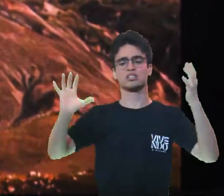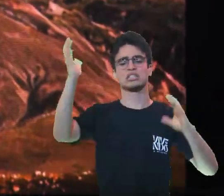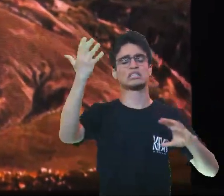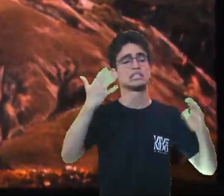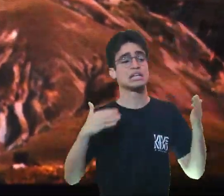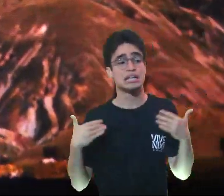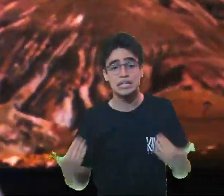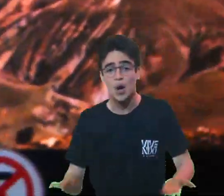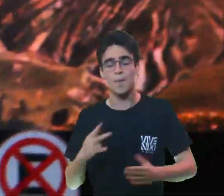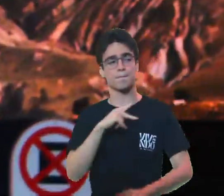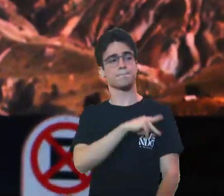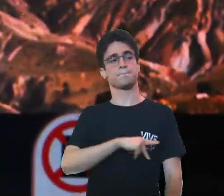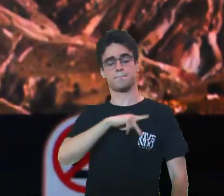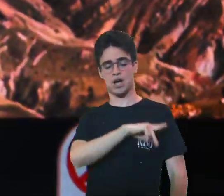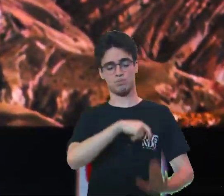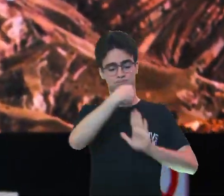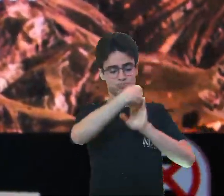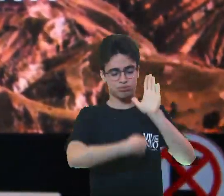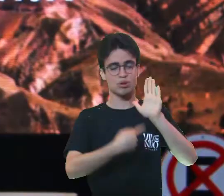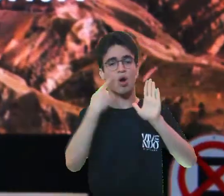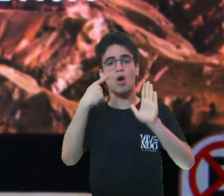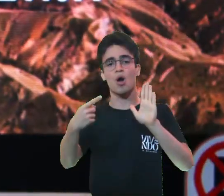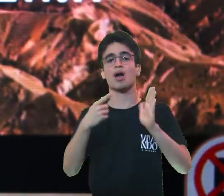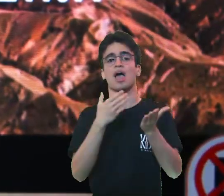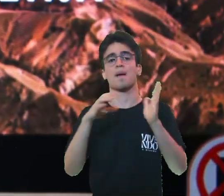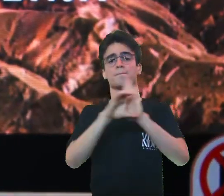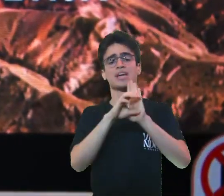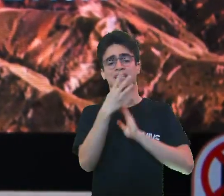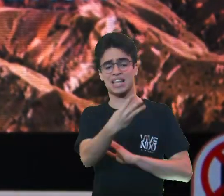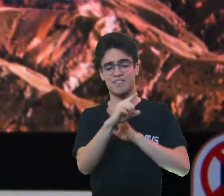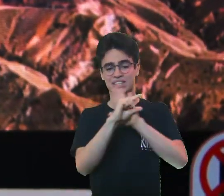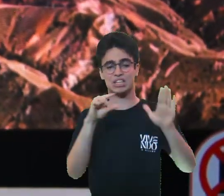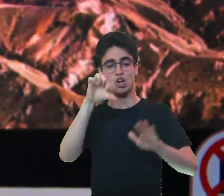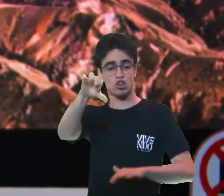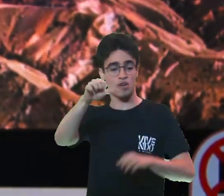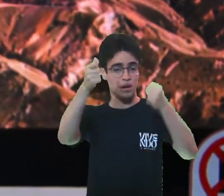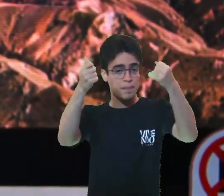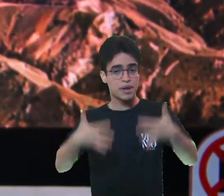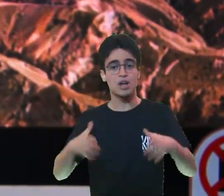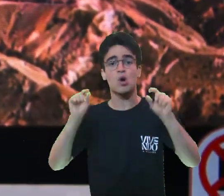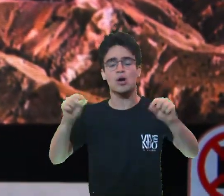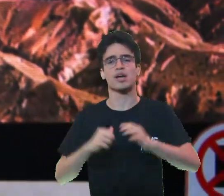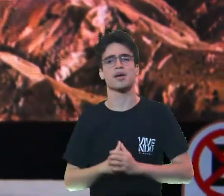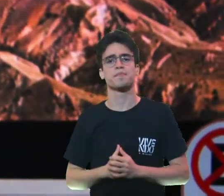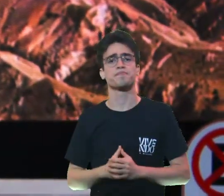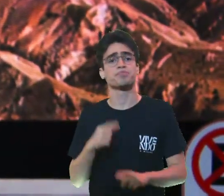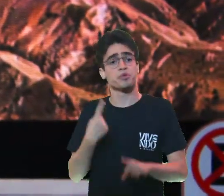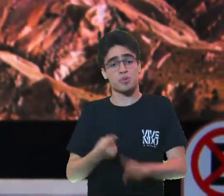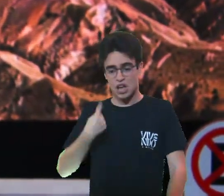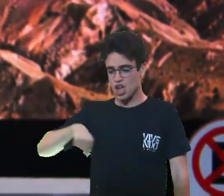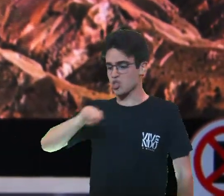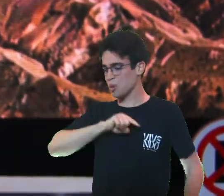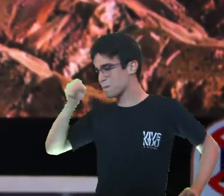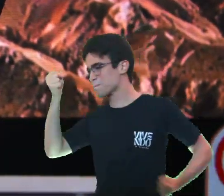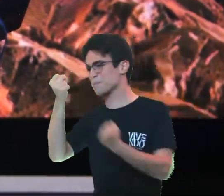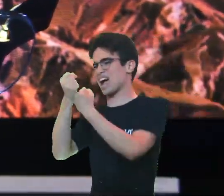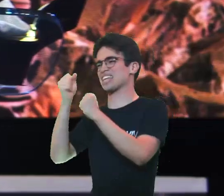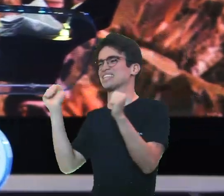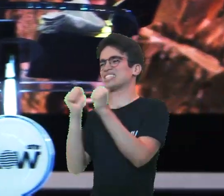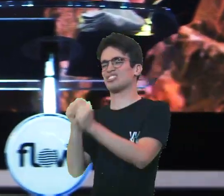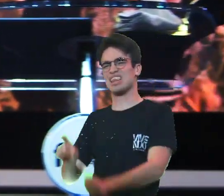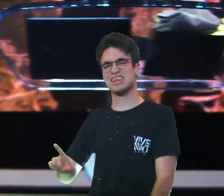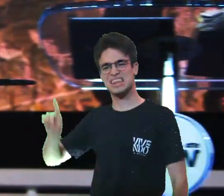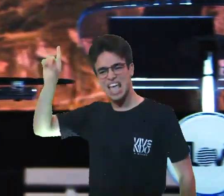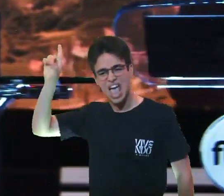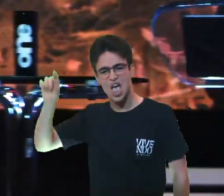Paulo diz na sua primeira carta, no capítulo 3, versículo 9, porque de Deus somos cooperadores. Gente,